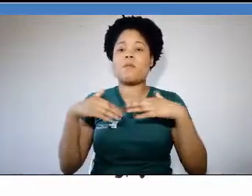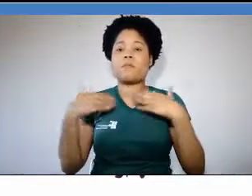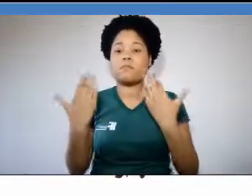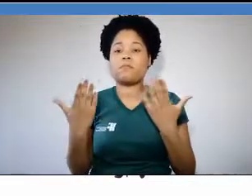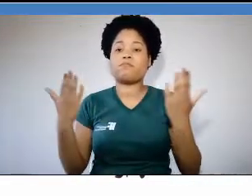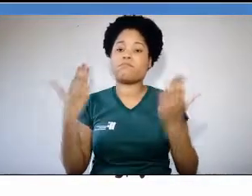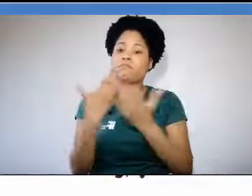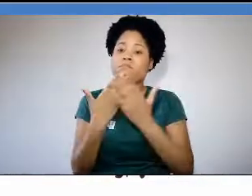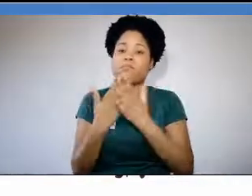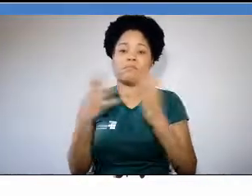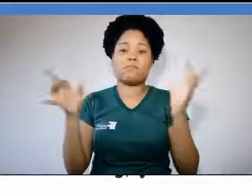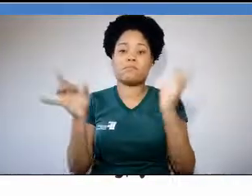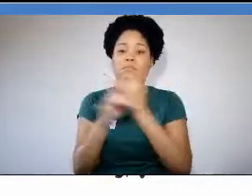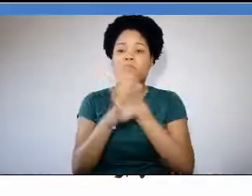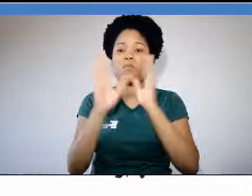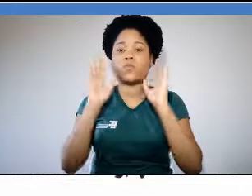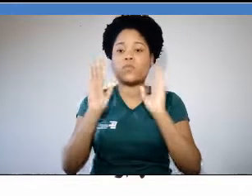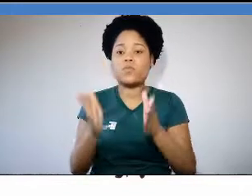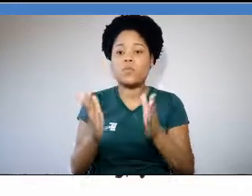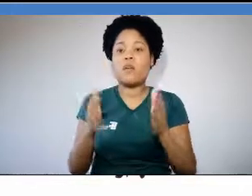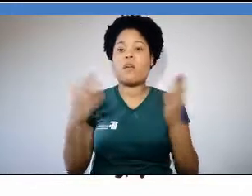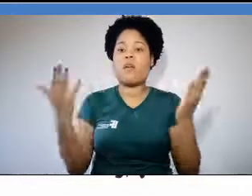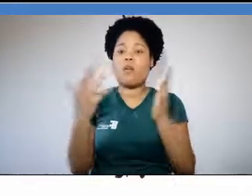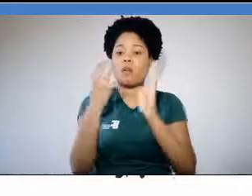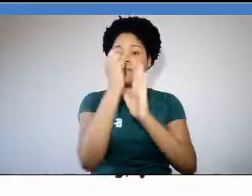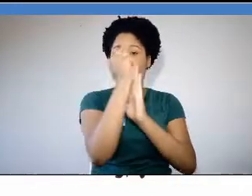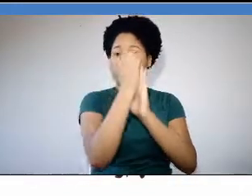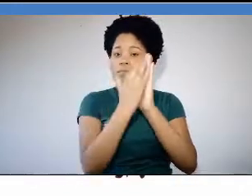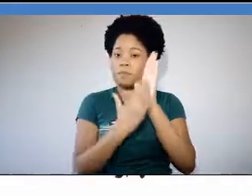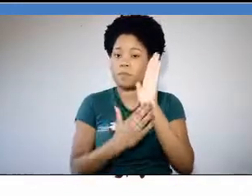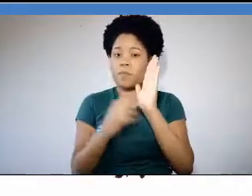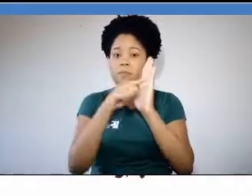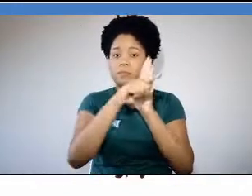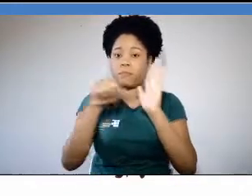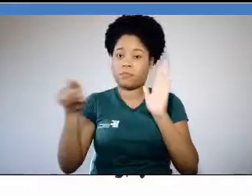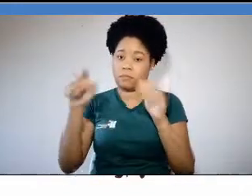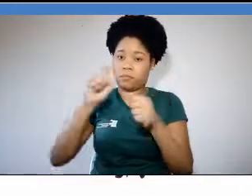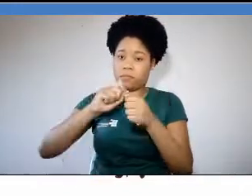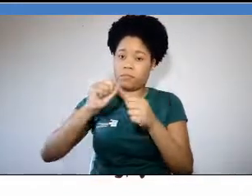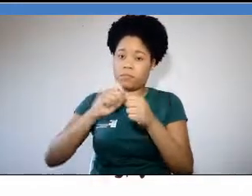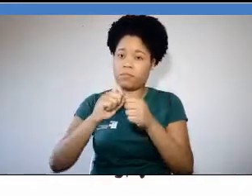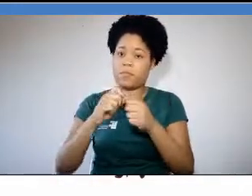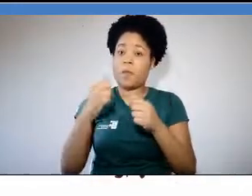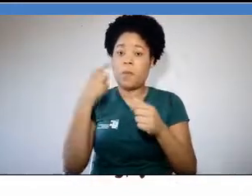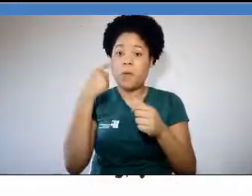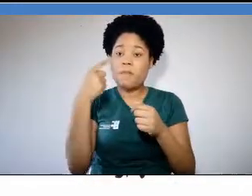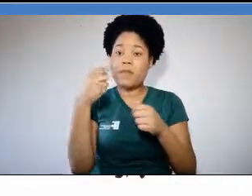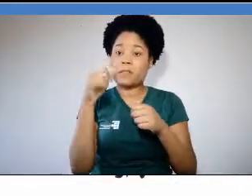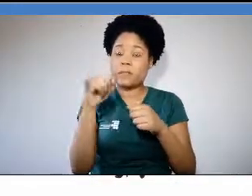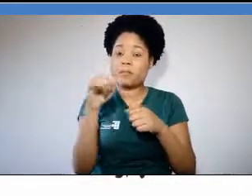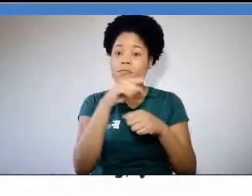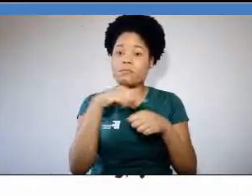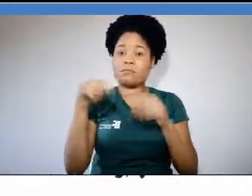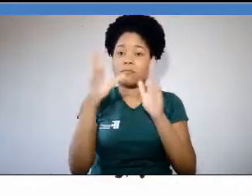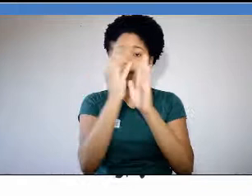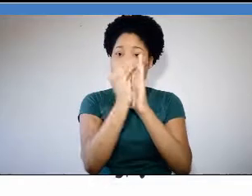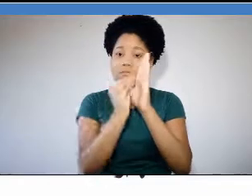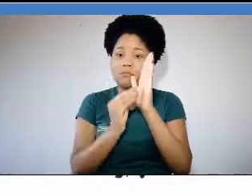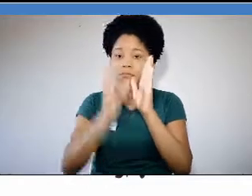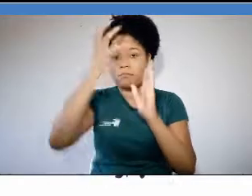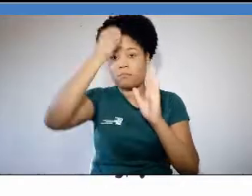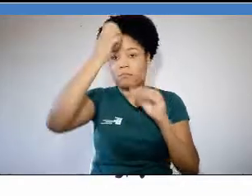Bem, gente, nossa aula já chegou ao fim. Deixamos aqui algumas atividades para que vocês façam, para ver se o conteúdo